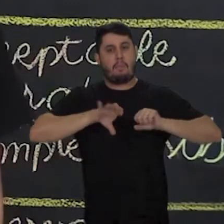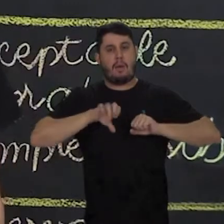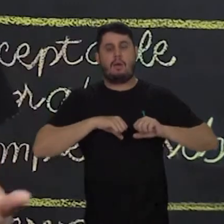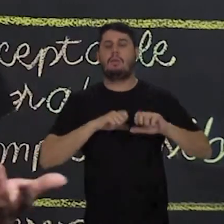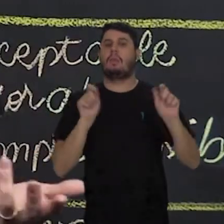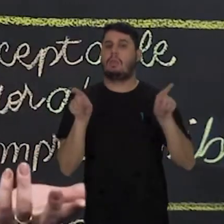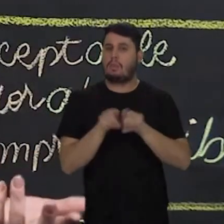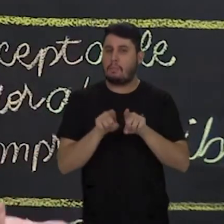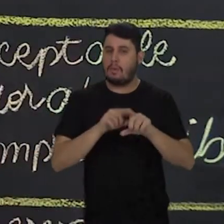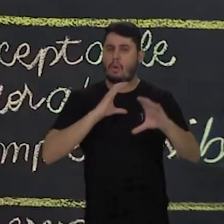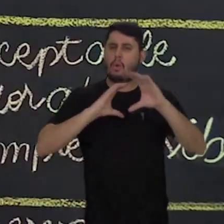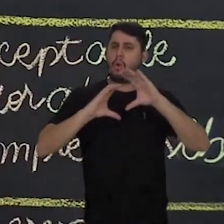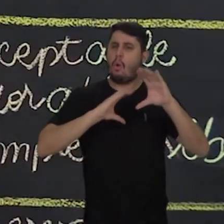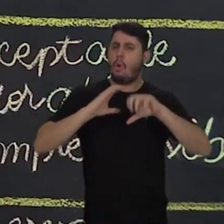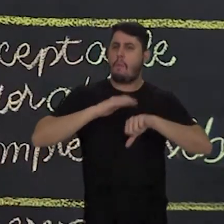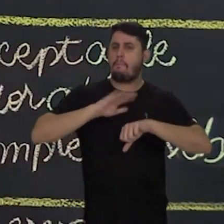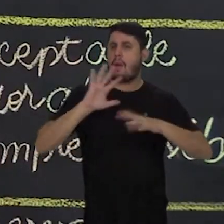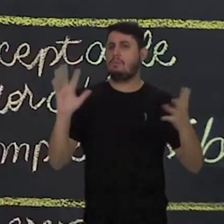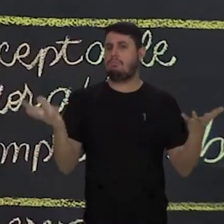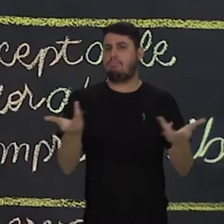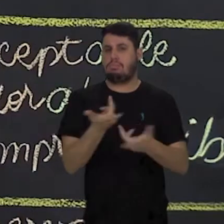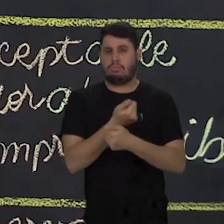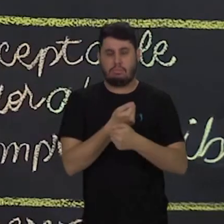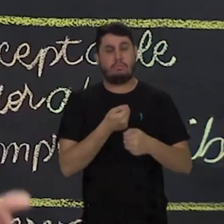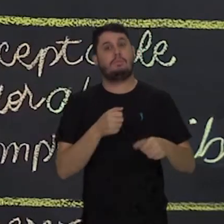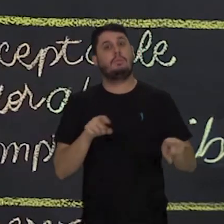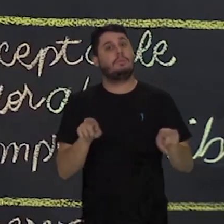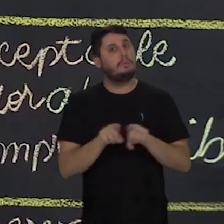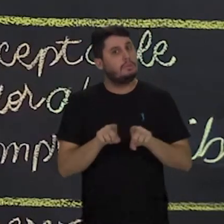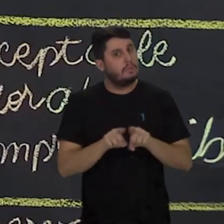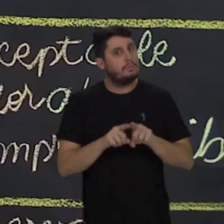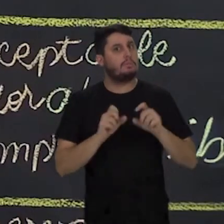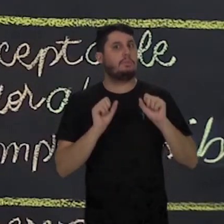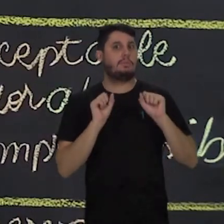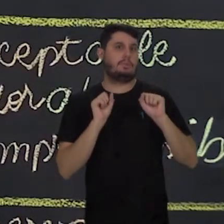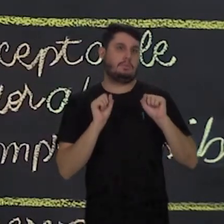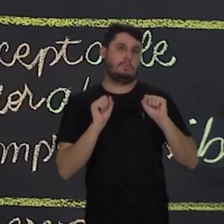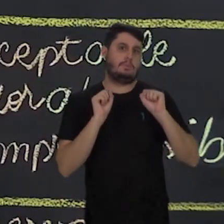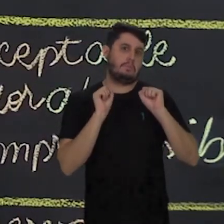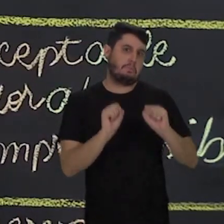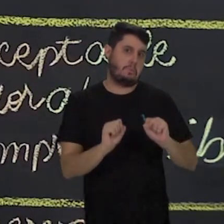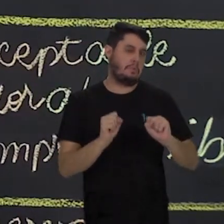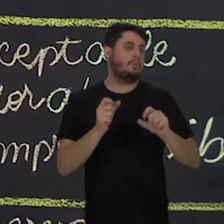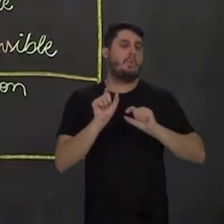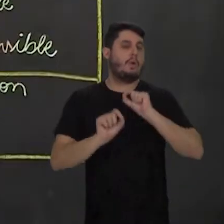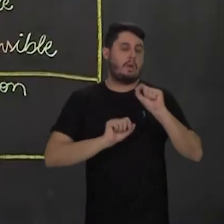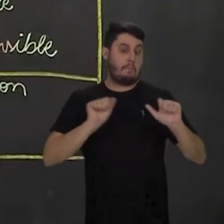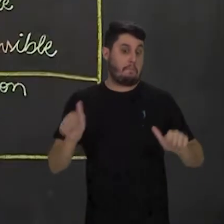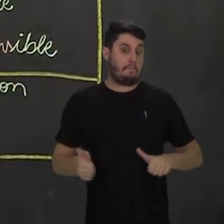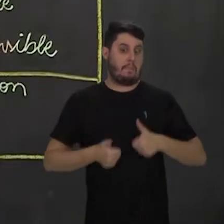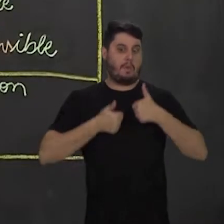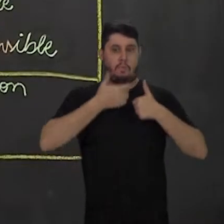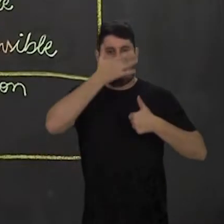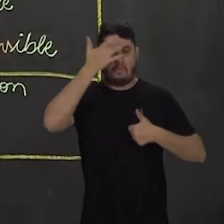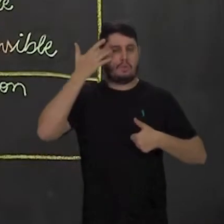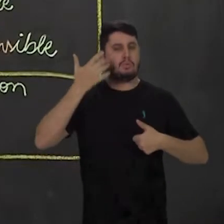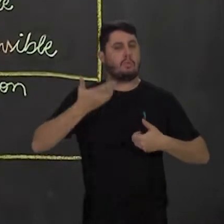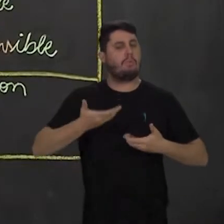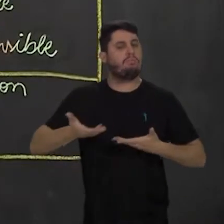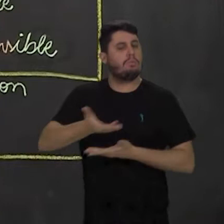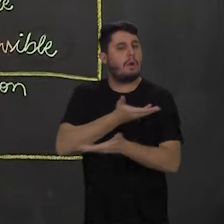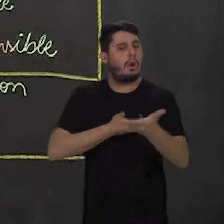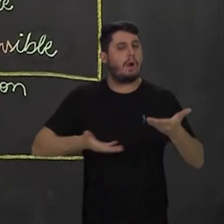expressão, consequentemente, ampliando também a nossa atuação como ser social. E dessa forma,